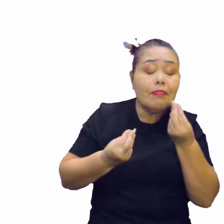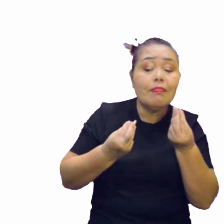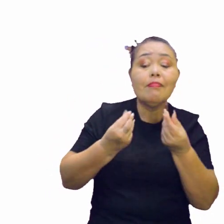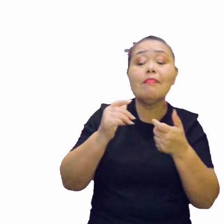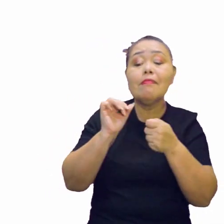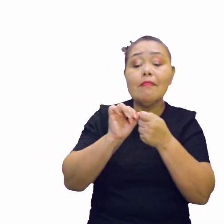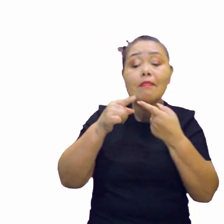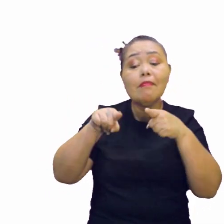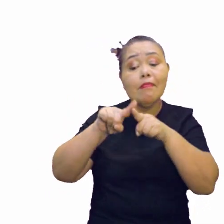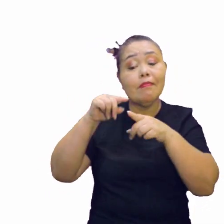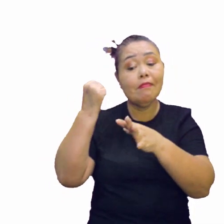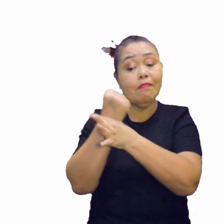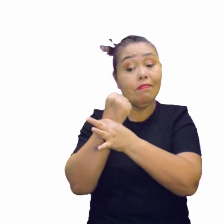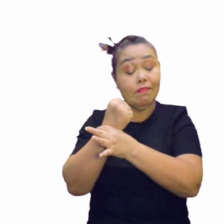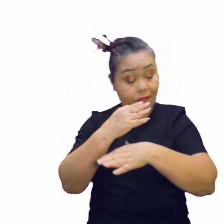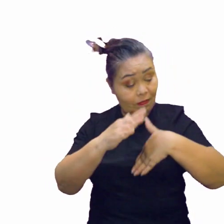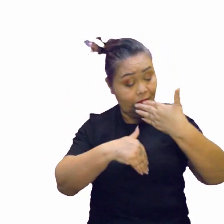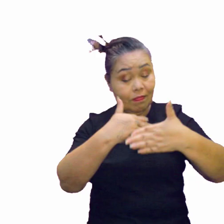essa produção.